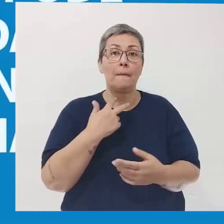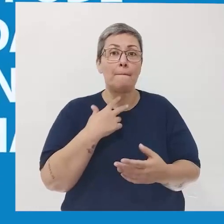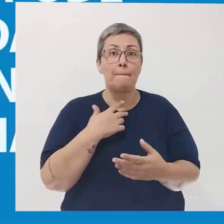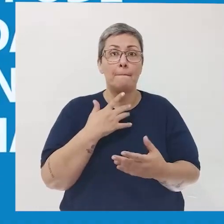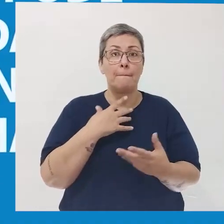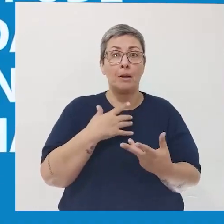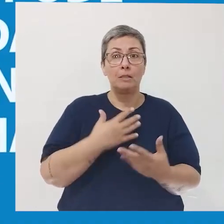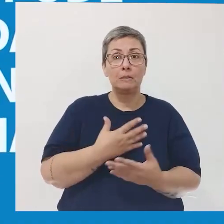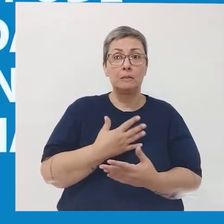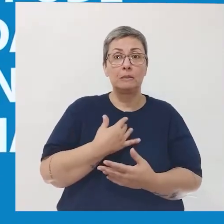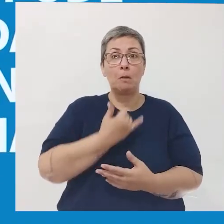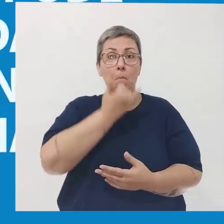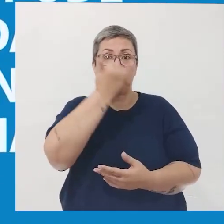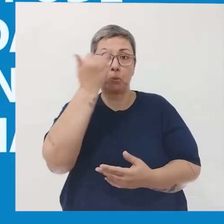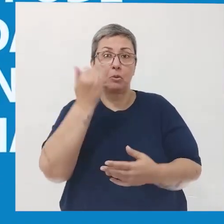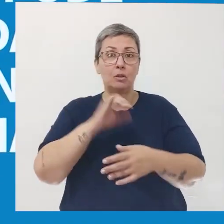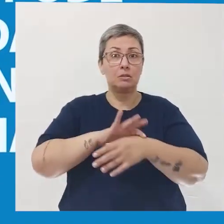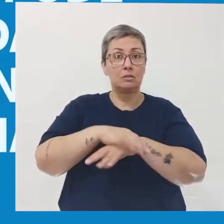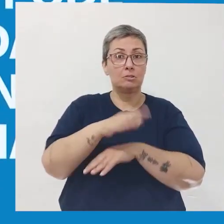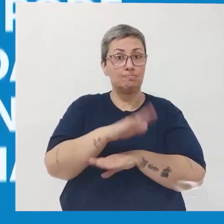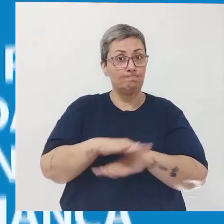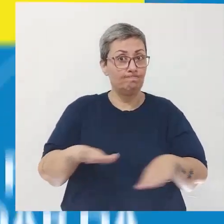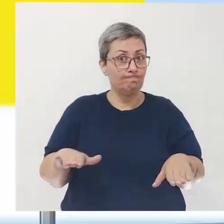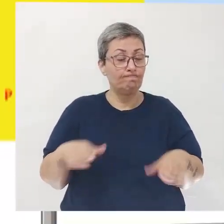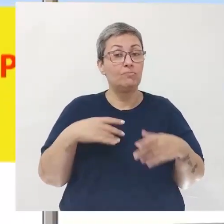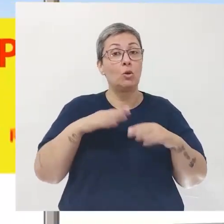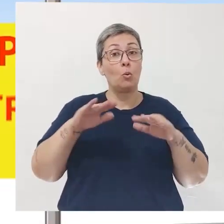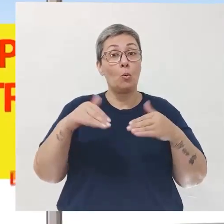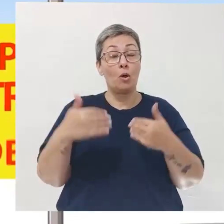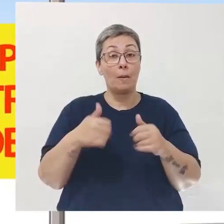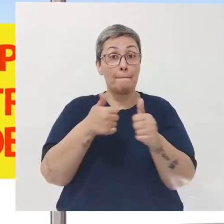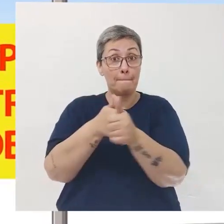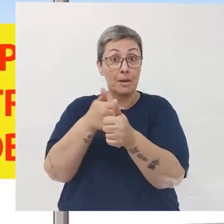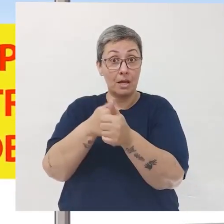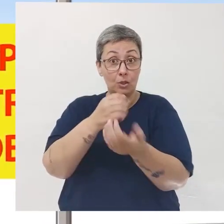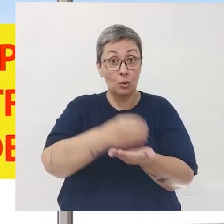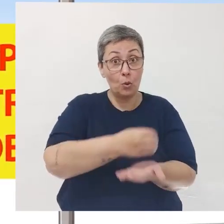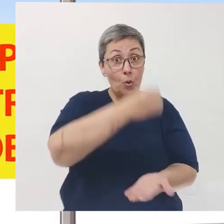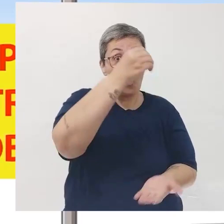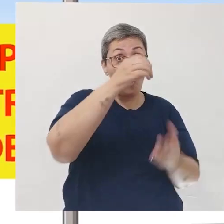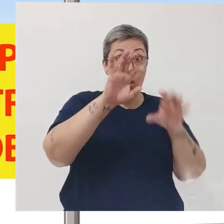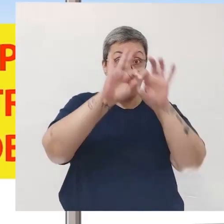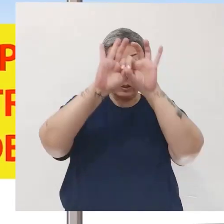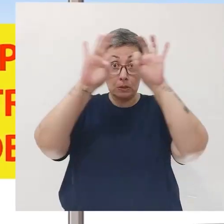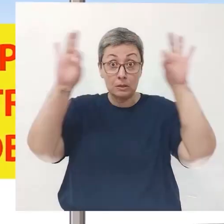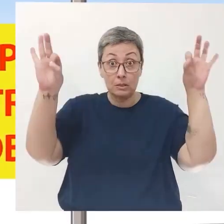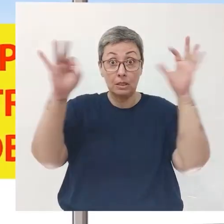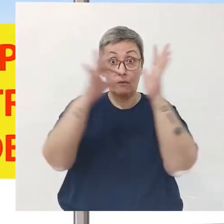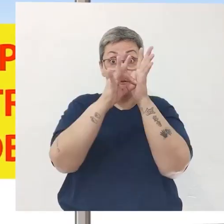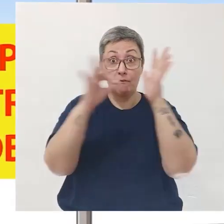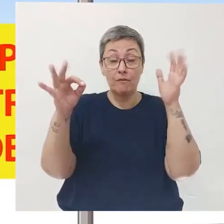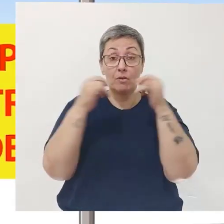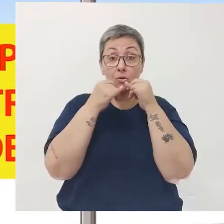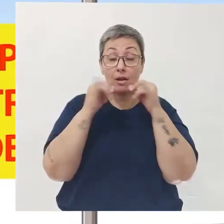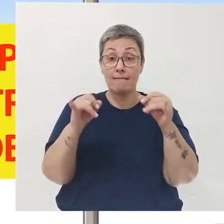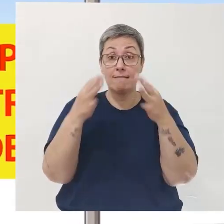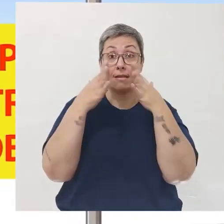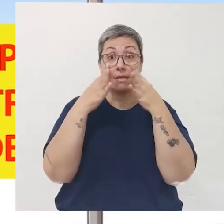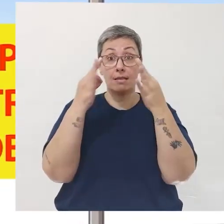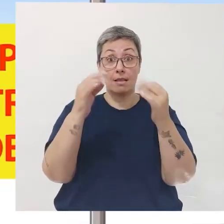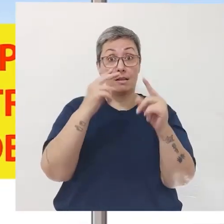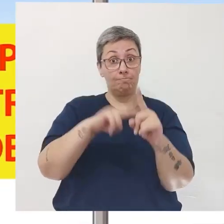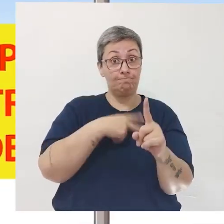Não se pode descuidar da segurança de uma criança. Quando se está perto de postes ou cabos de energia elétrica,